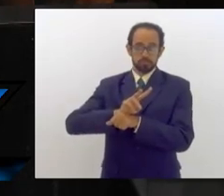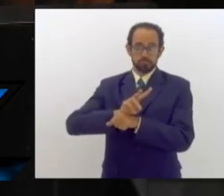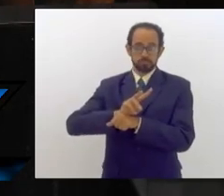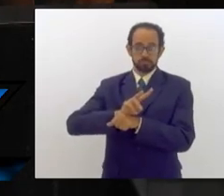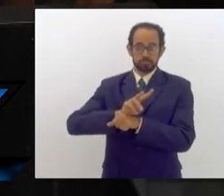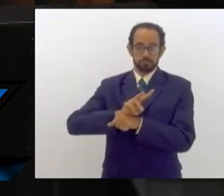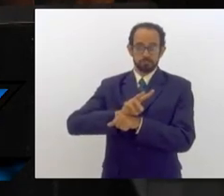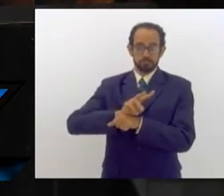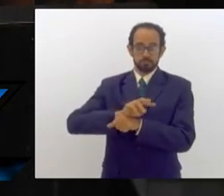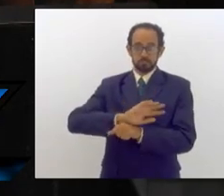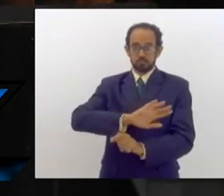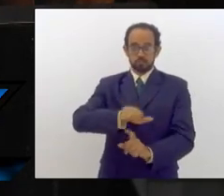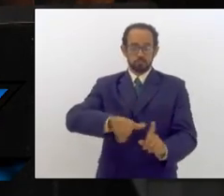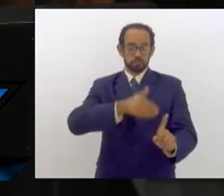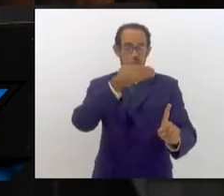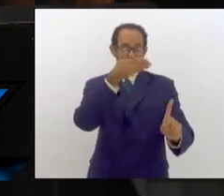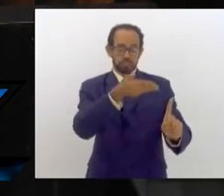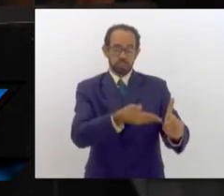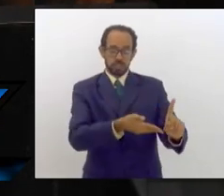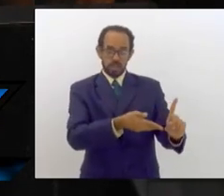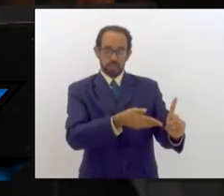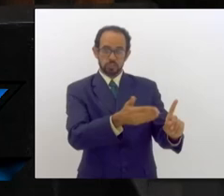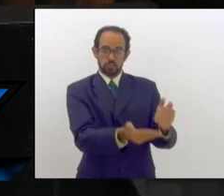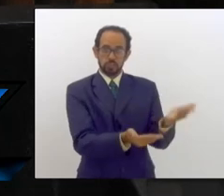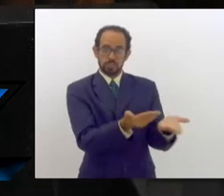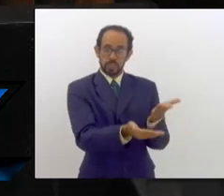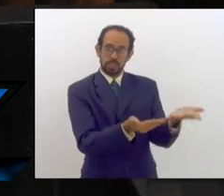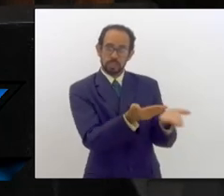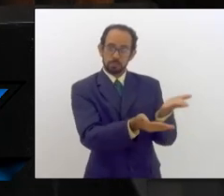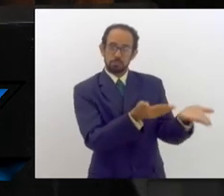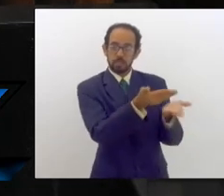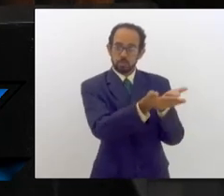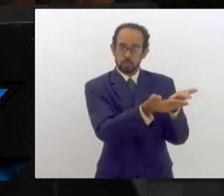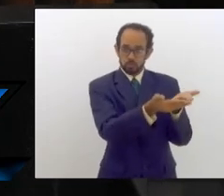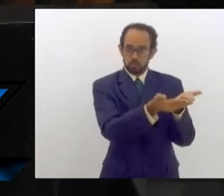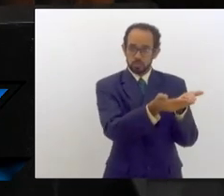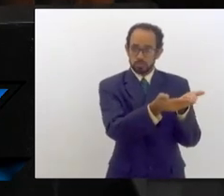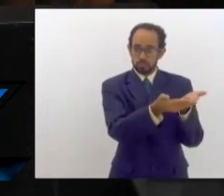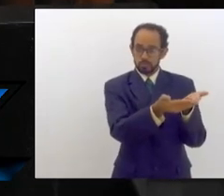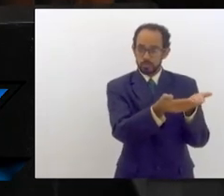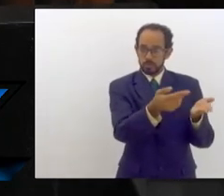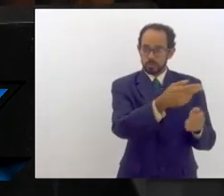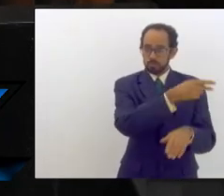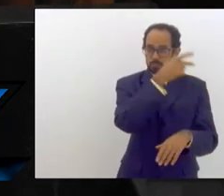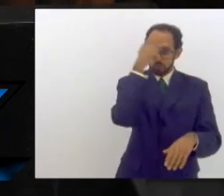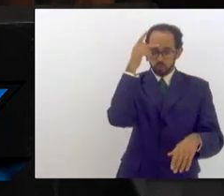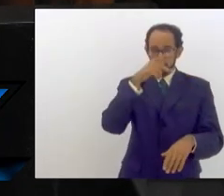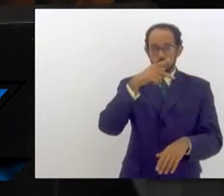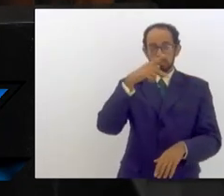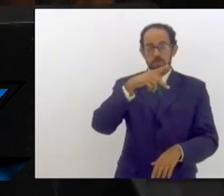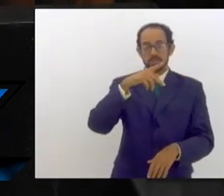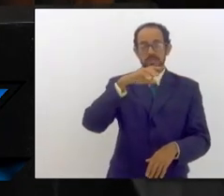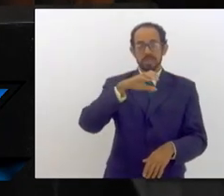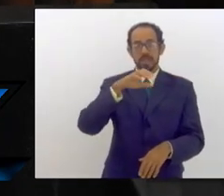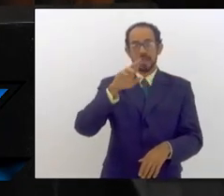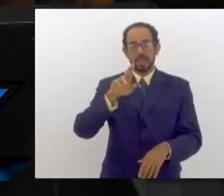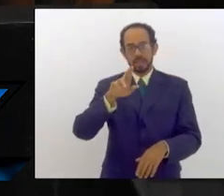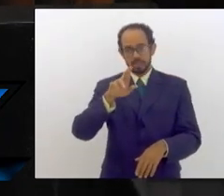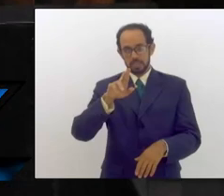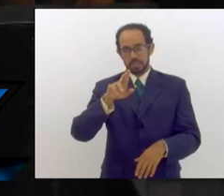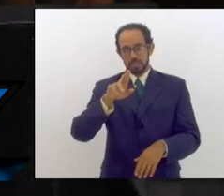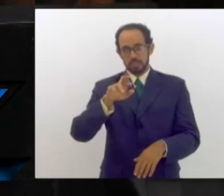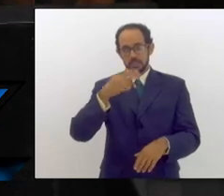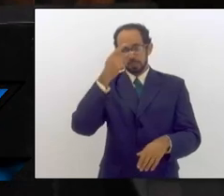maior dignidade tratamento pessoas com PCR pessoas cantando aqui